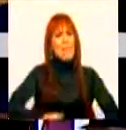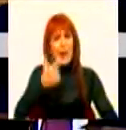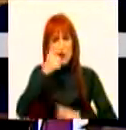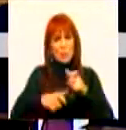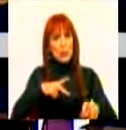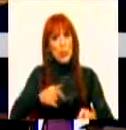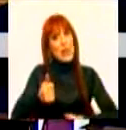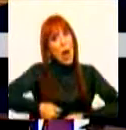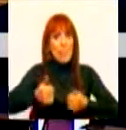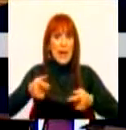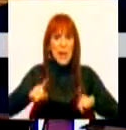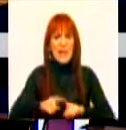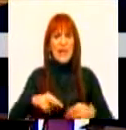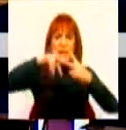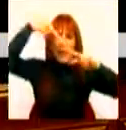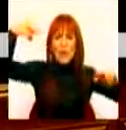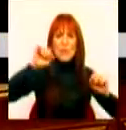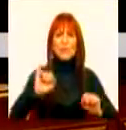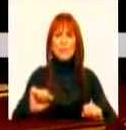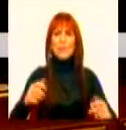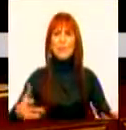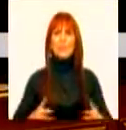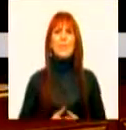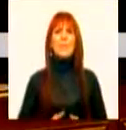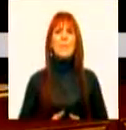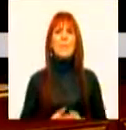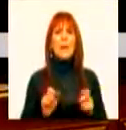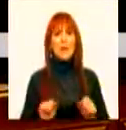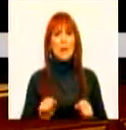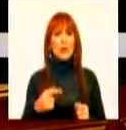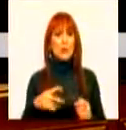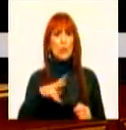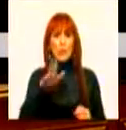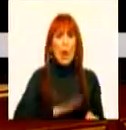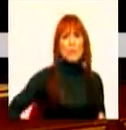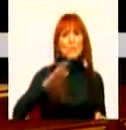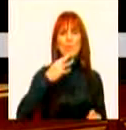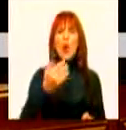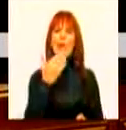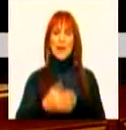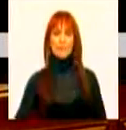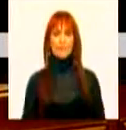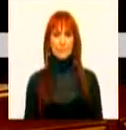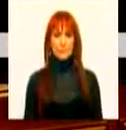portugueses e a bem também das autarquias de todo o país. Muito obrigado.